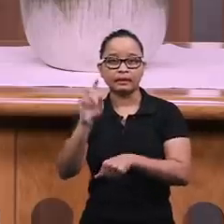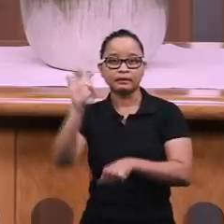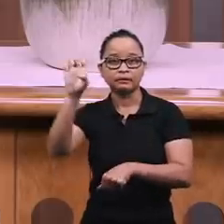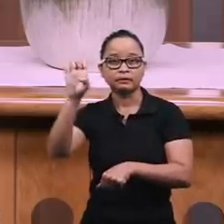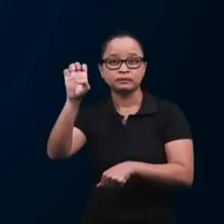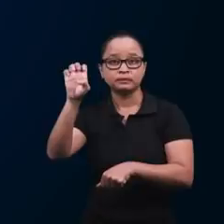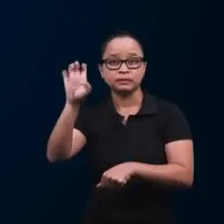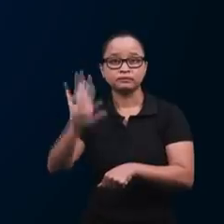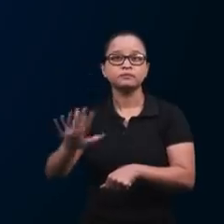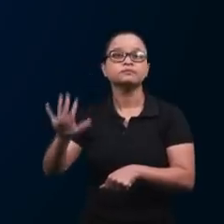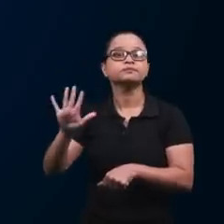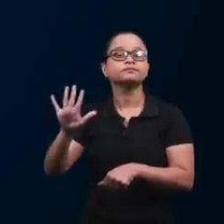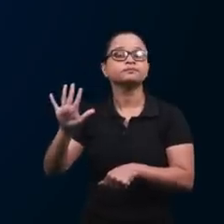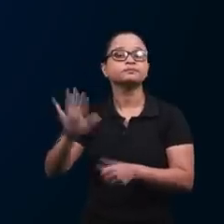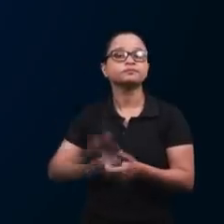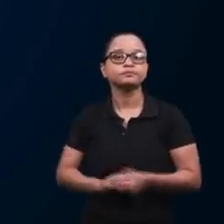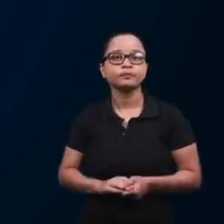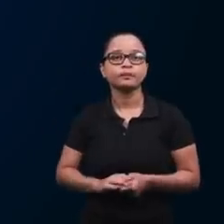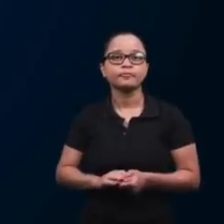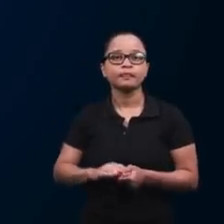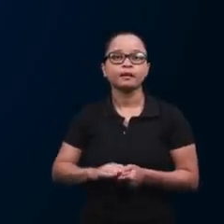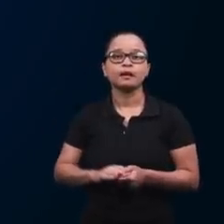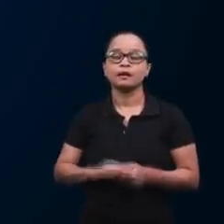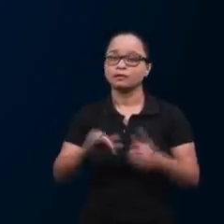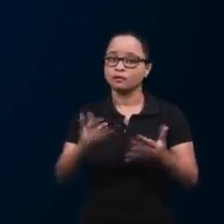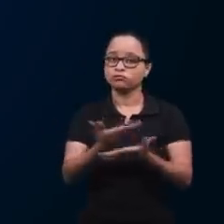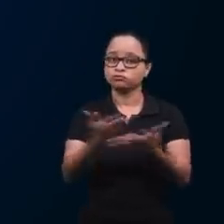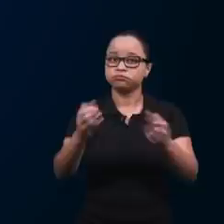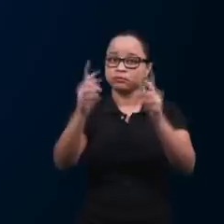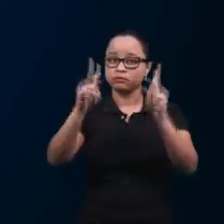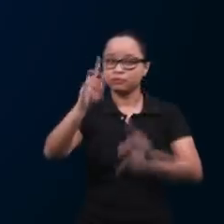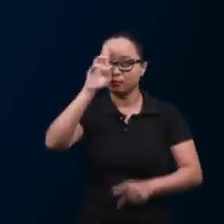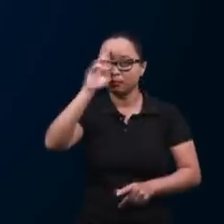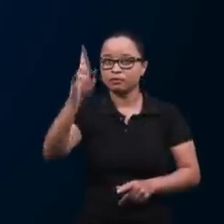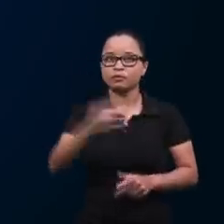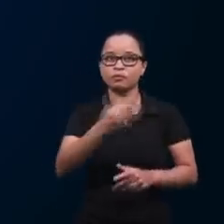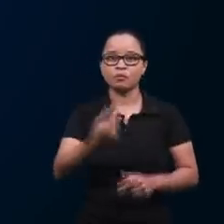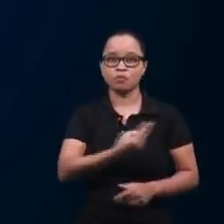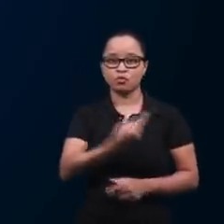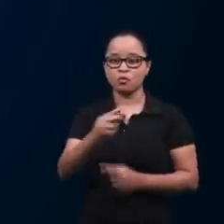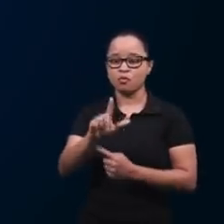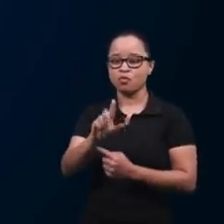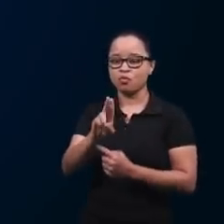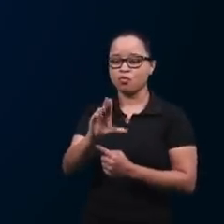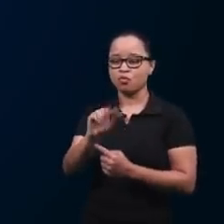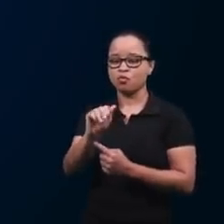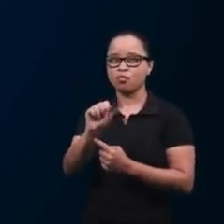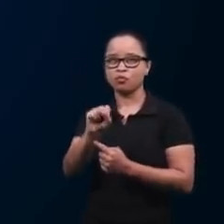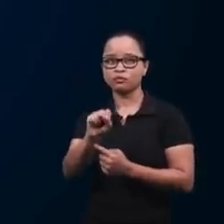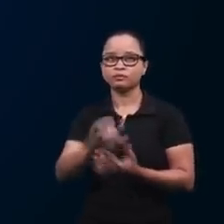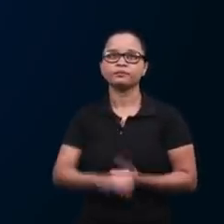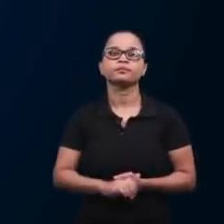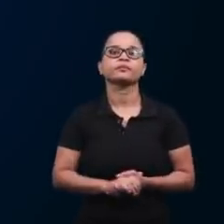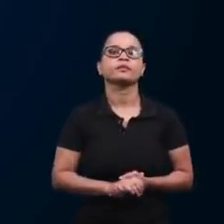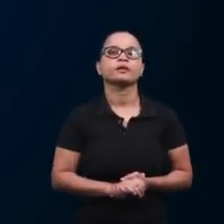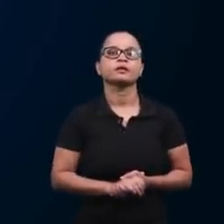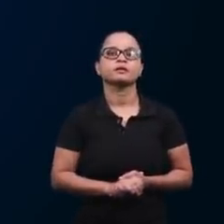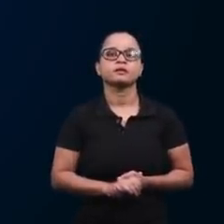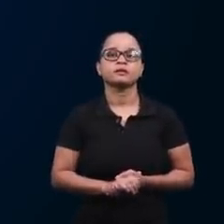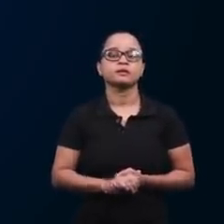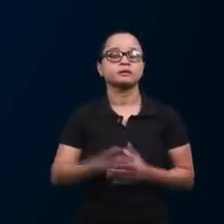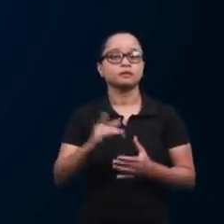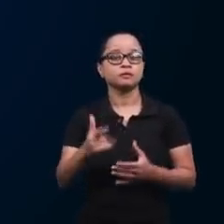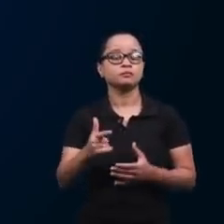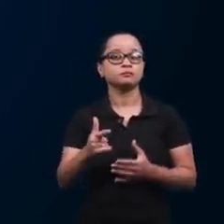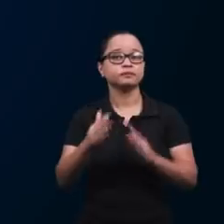vamos assistir a paz do senhor meu nome é Lucas Brunelli pertence o área de Aracaju igreja de